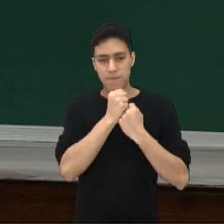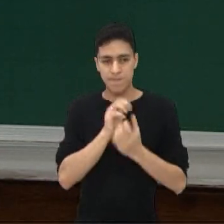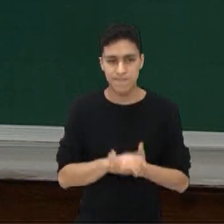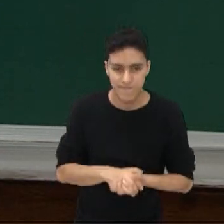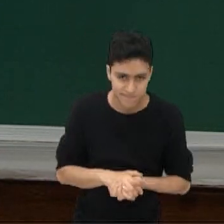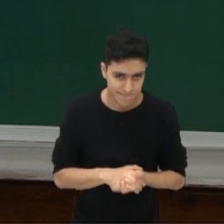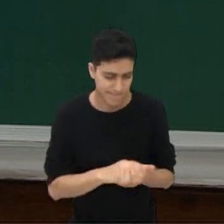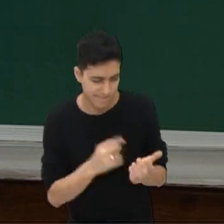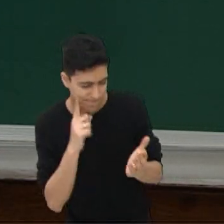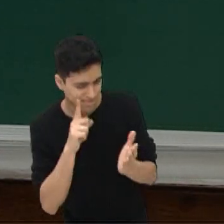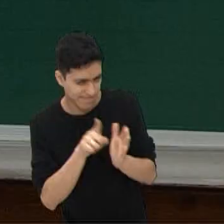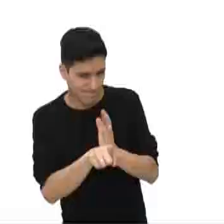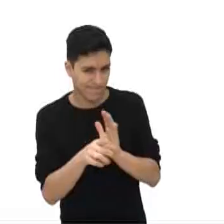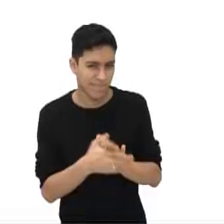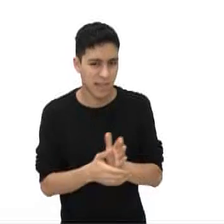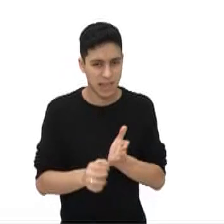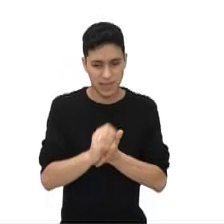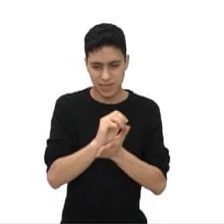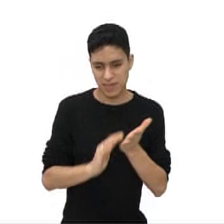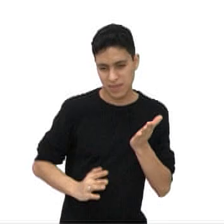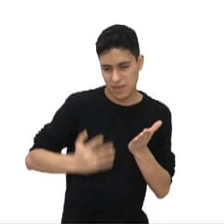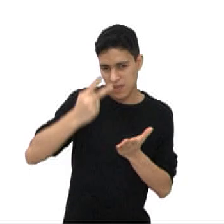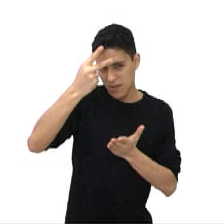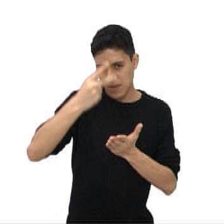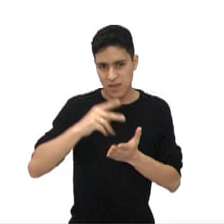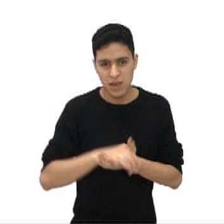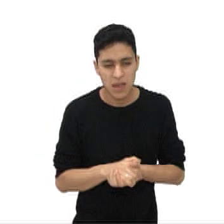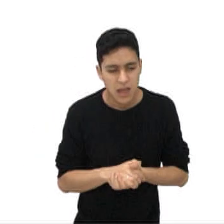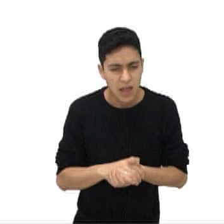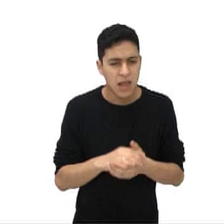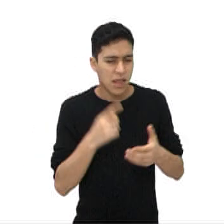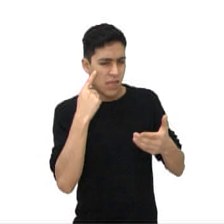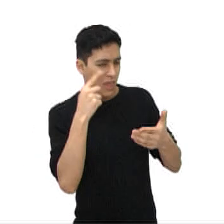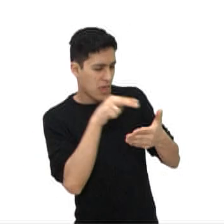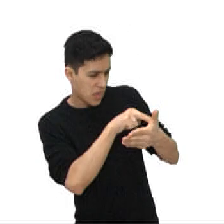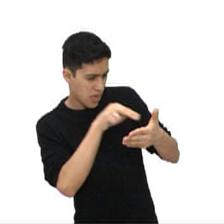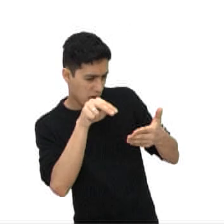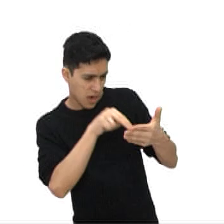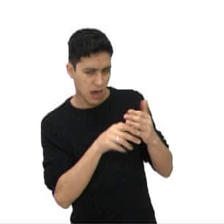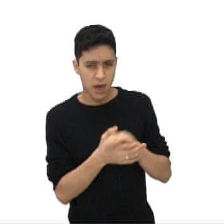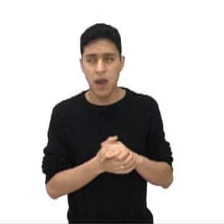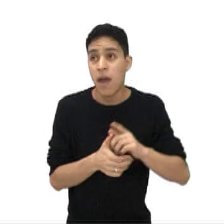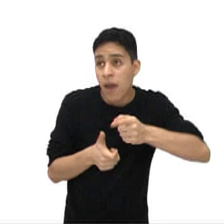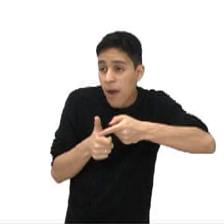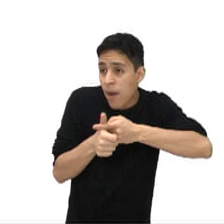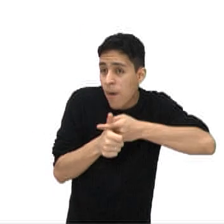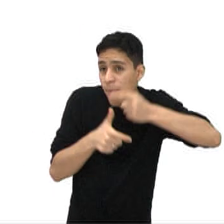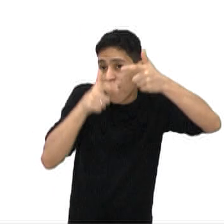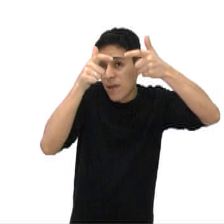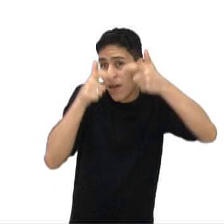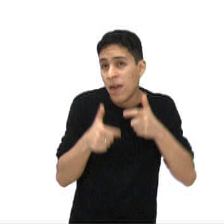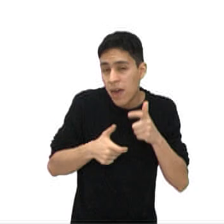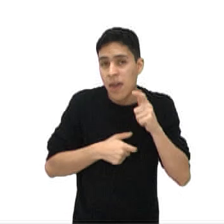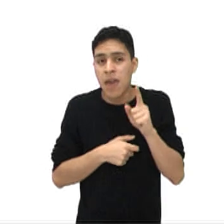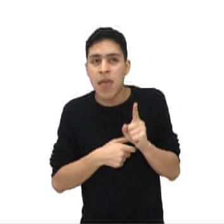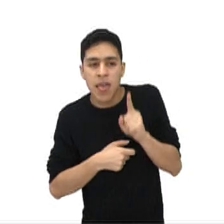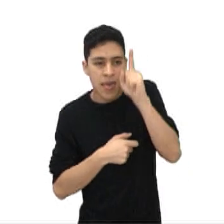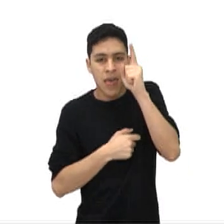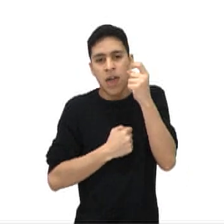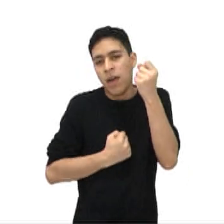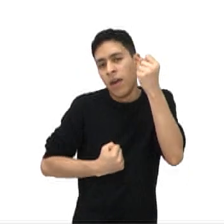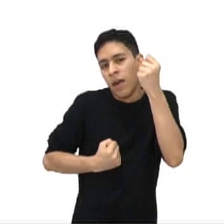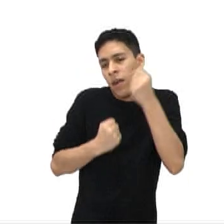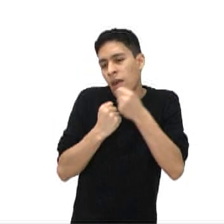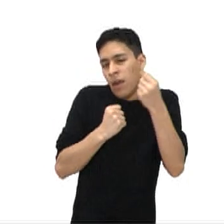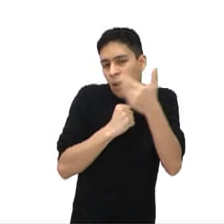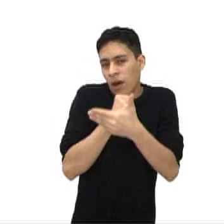o exercício 2 para vocês. Releio o trecho. Em primeiro lugar, ele é meu suporte